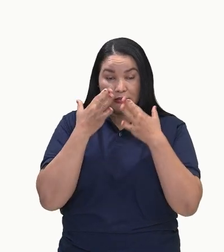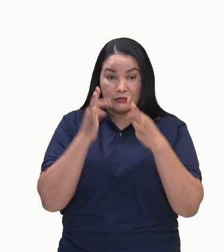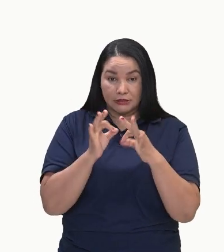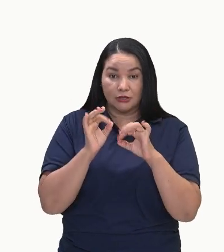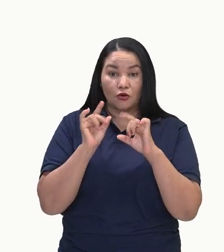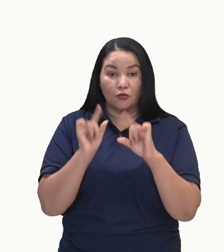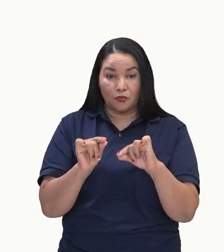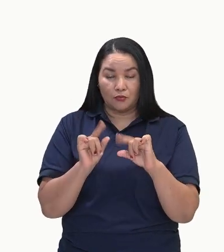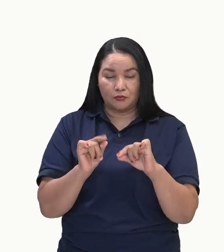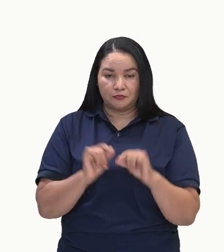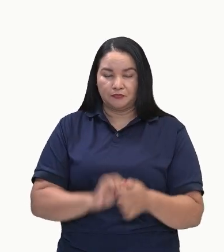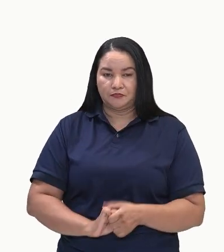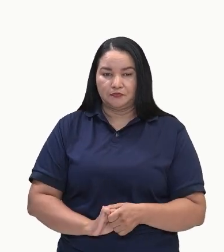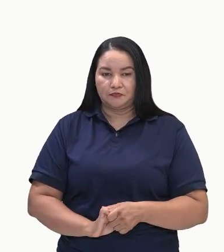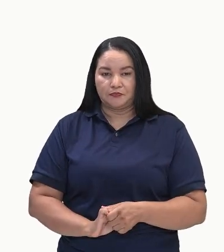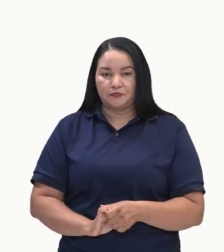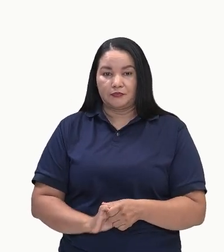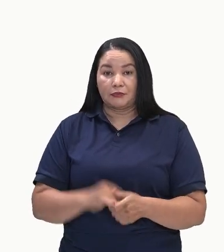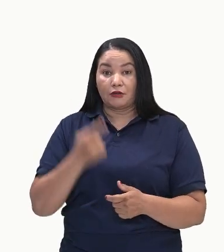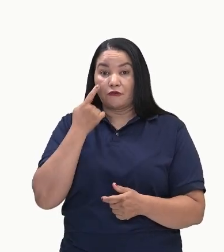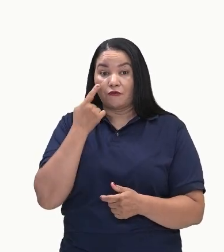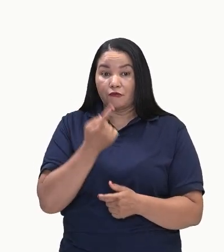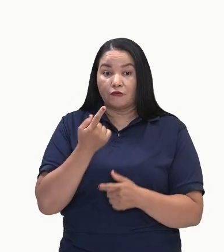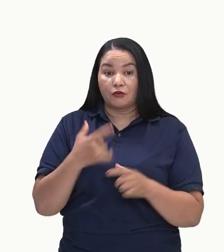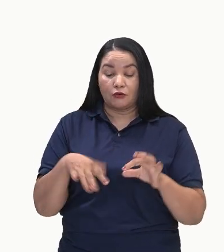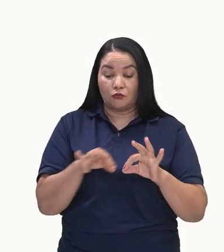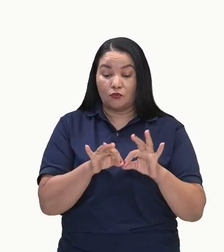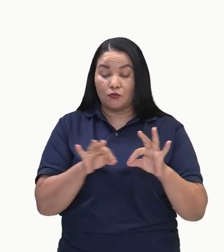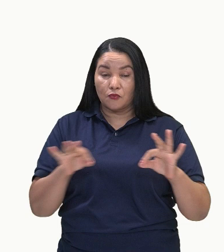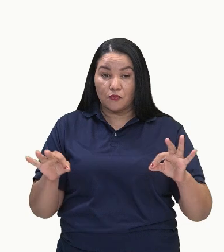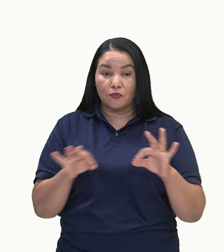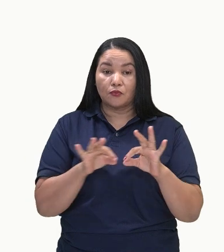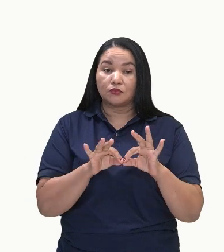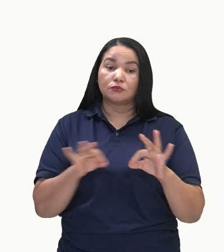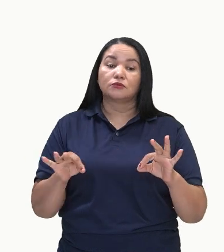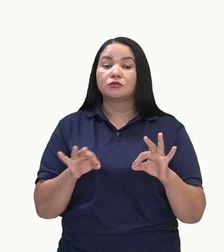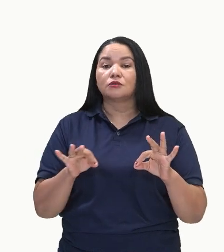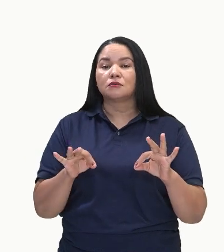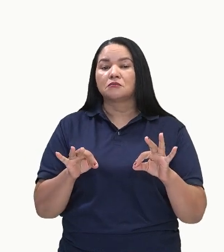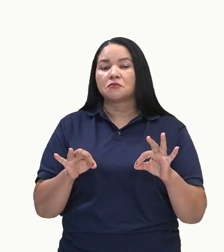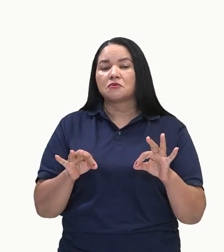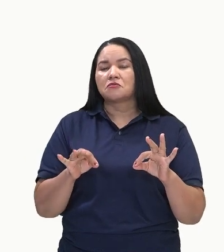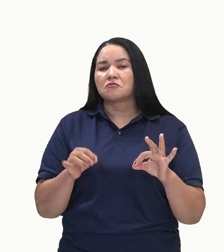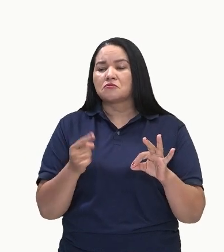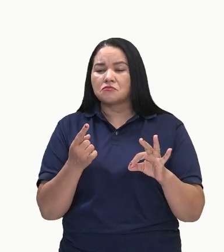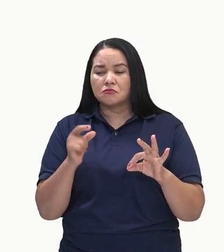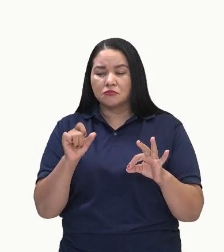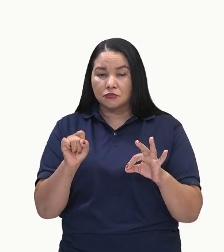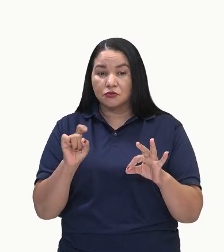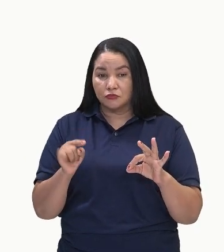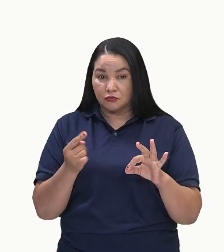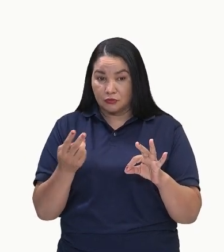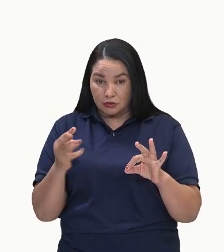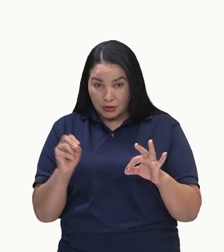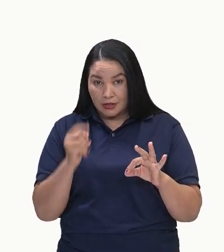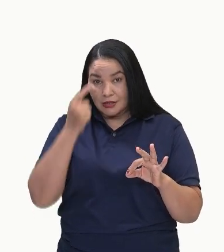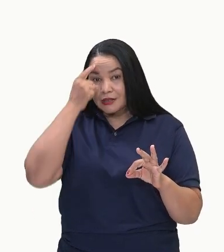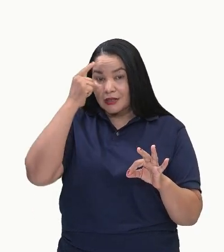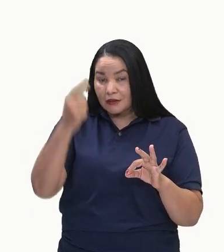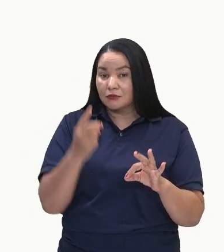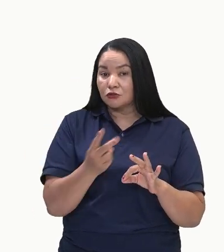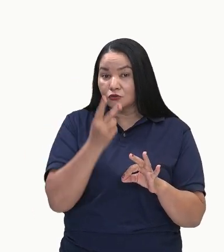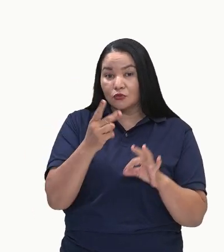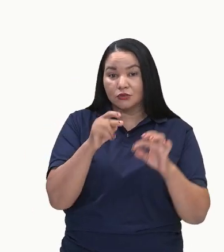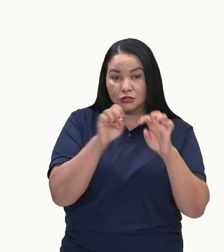deu o diâmetro, tá bom, mano? Diâmetro. Se deu diâmetro, lembra que tinha duas fórmulas